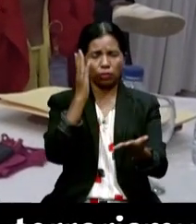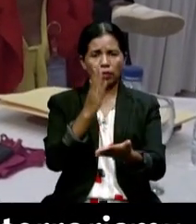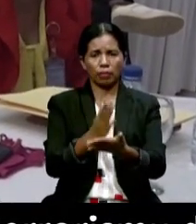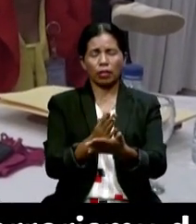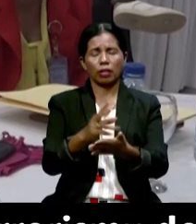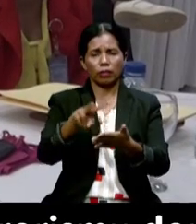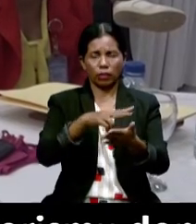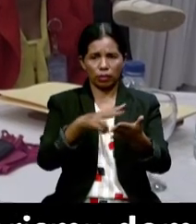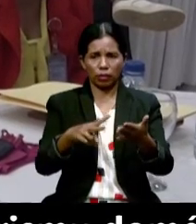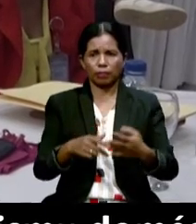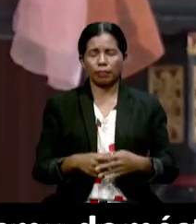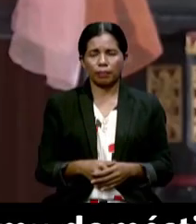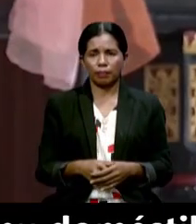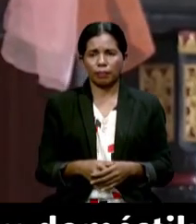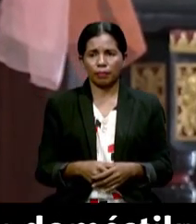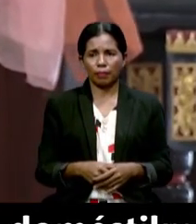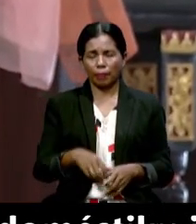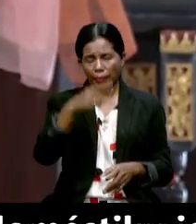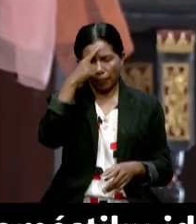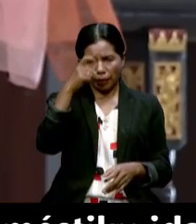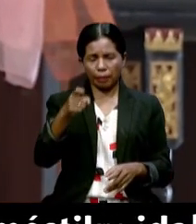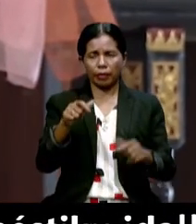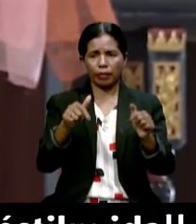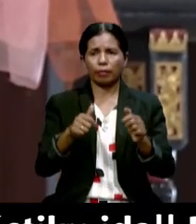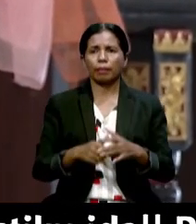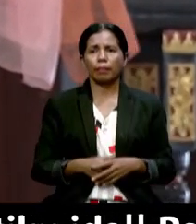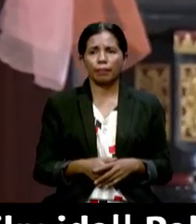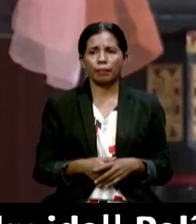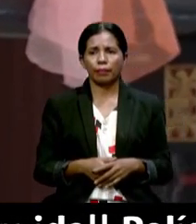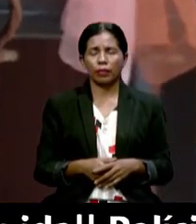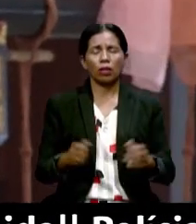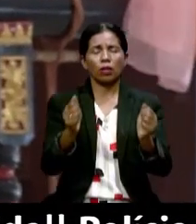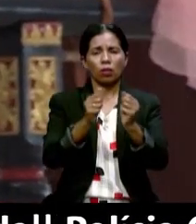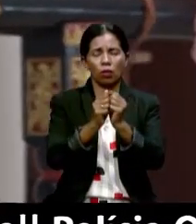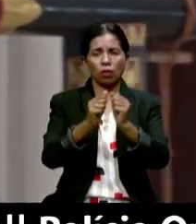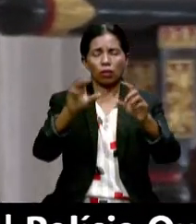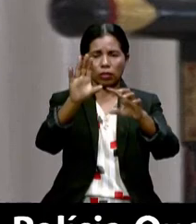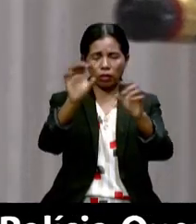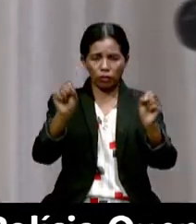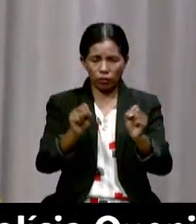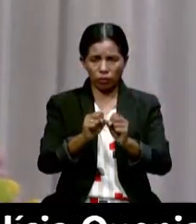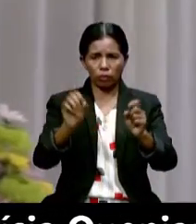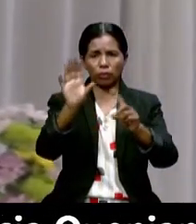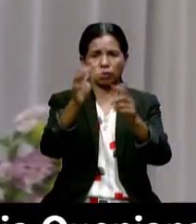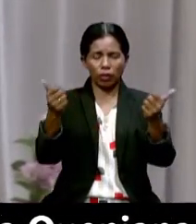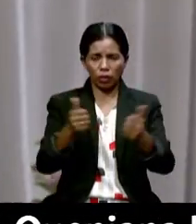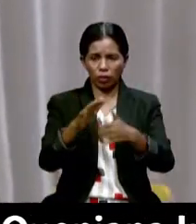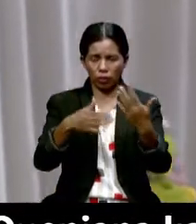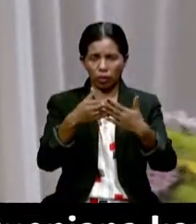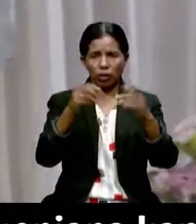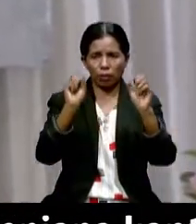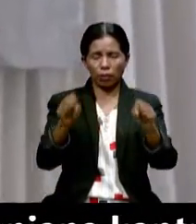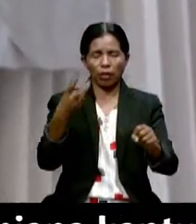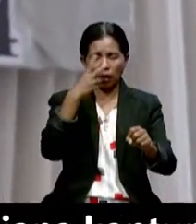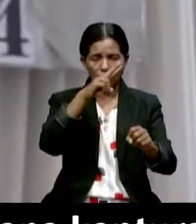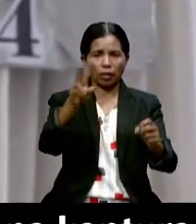e sukularan. Tamerene Osef suksira, sefele sira, kona reri nia